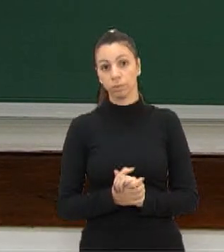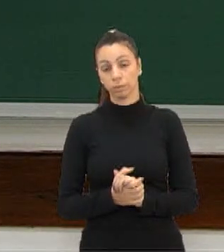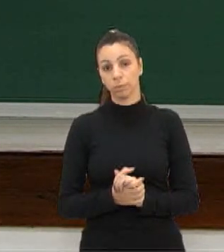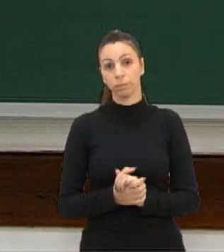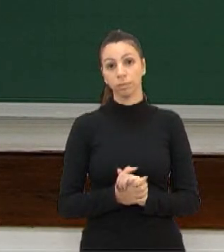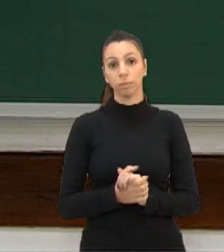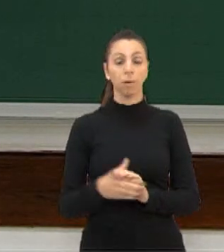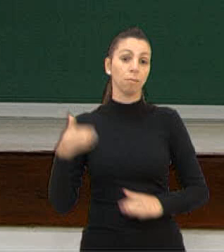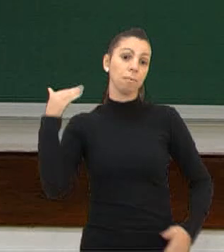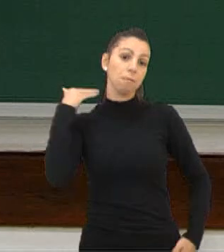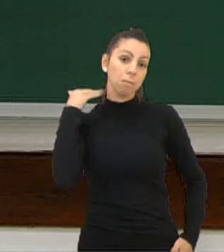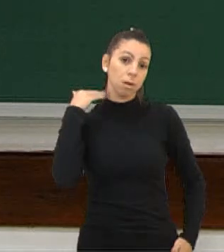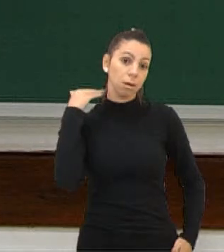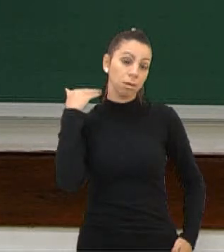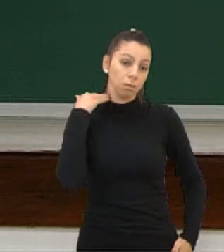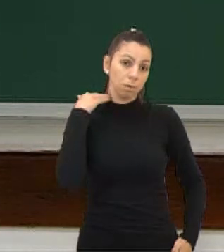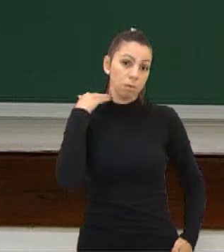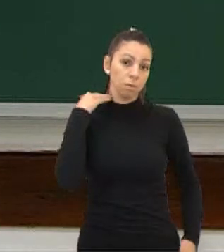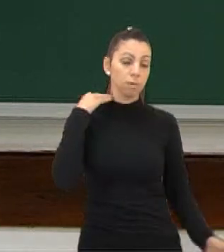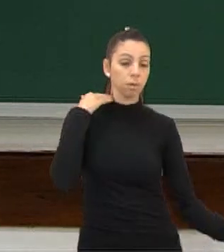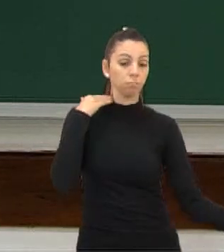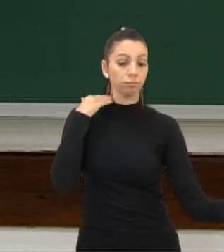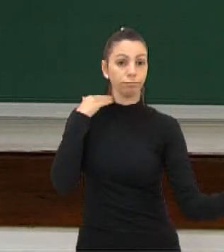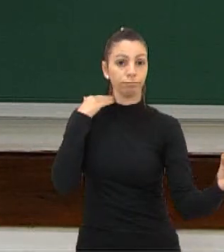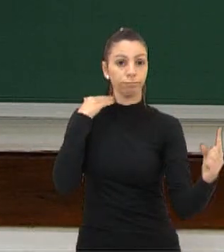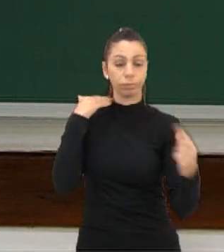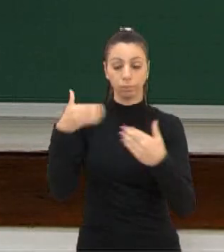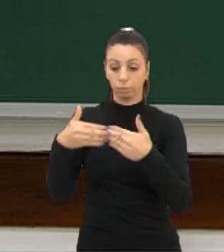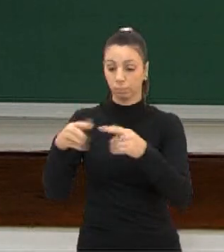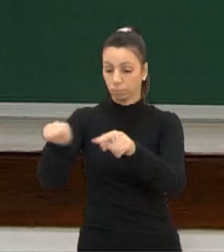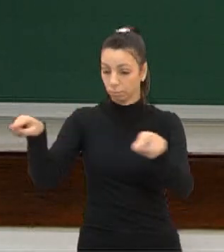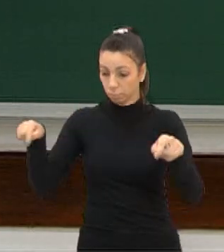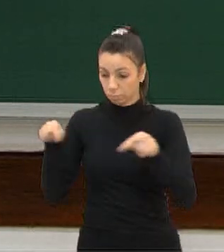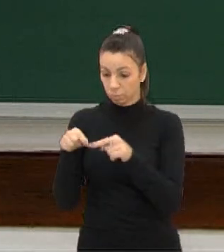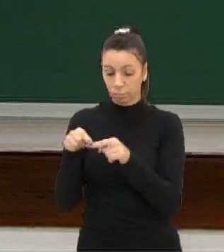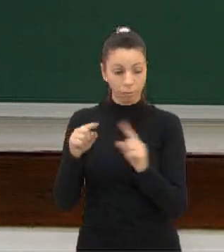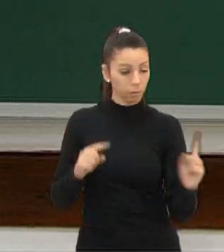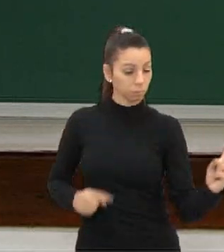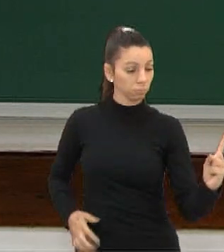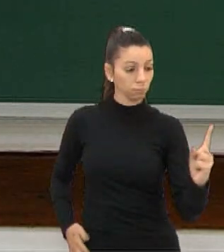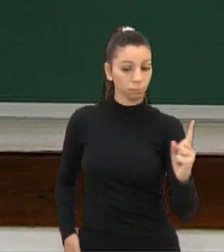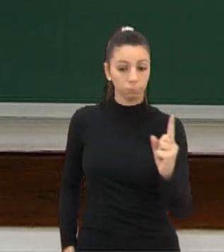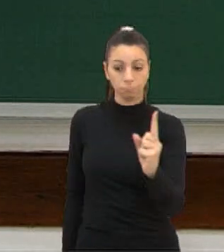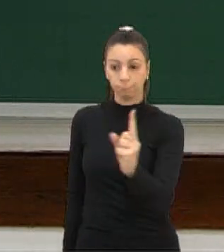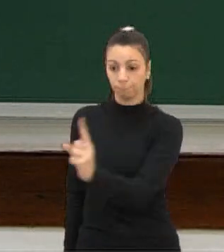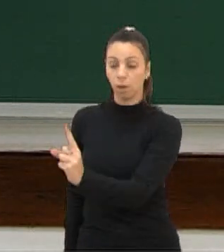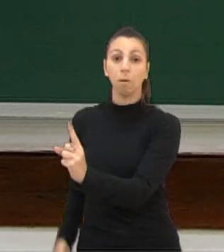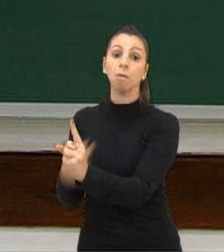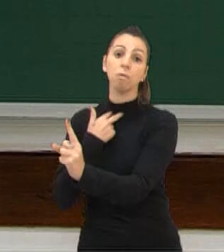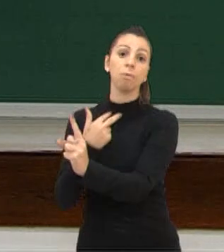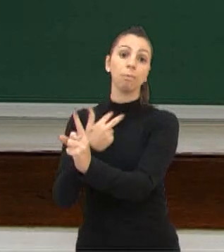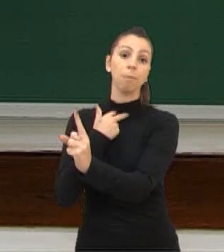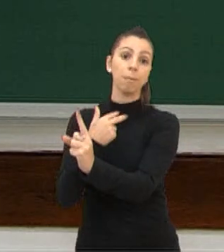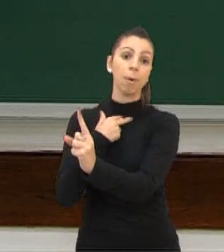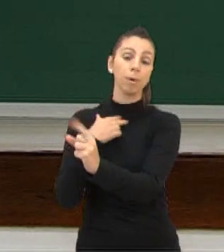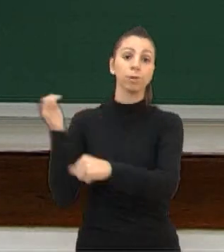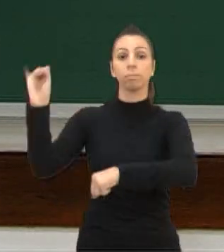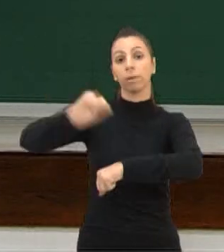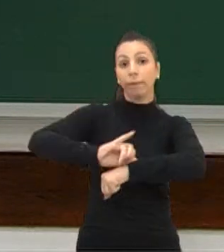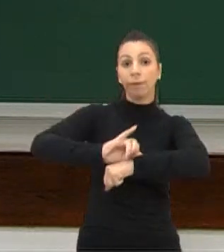com metal, você não vai entrar... Você sabe quais são as regras, não precisa o cara estar avisando você. Você sabe quais são os comportamentos dentro de uma sala de